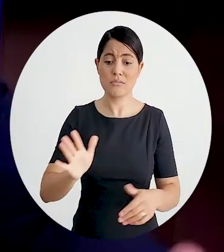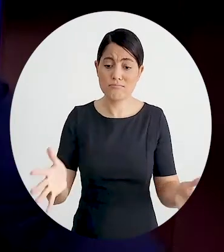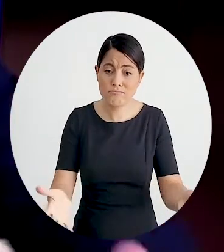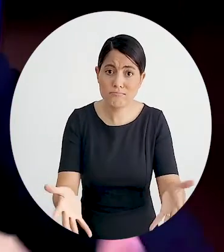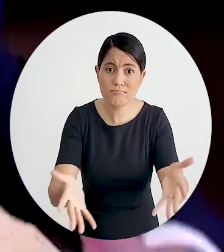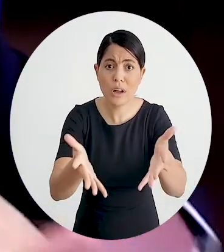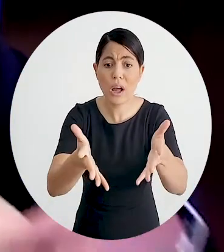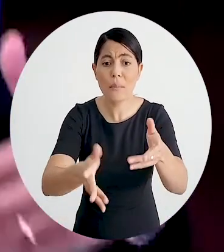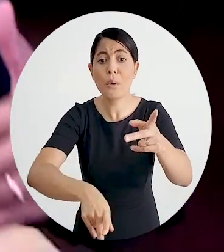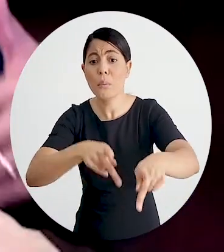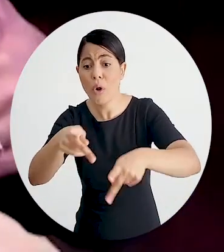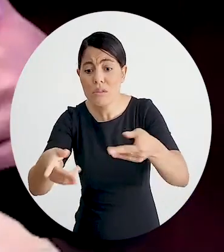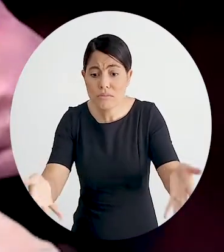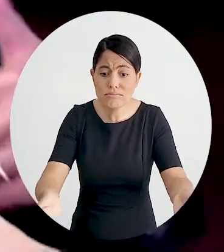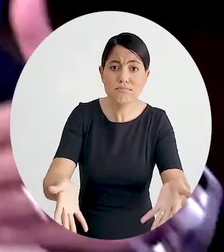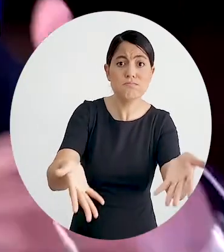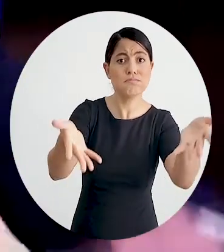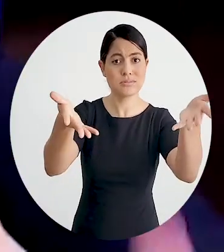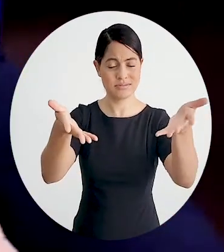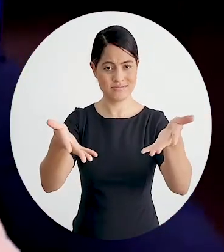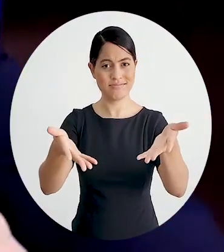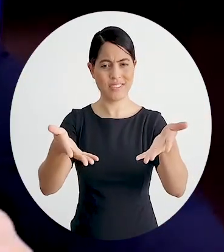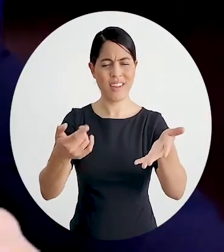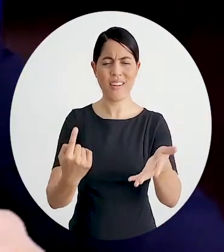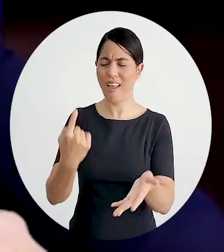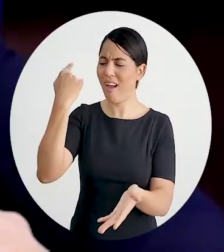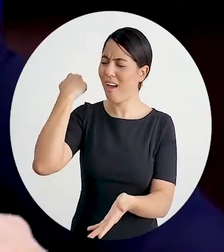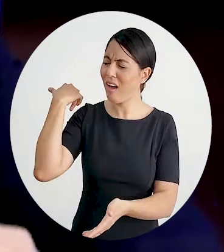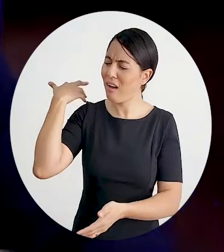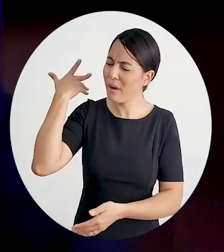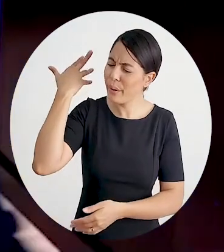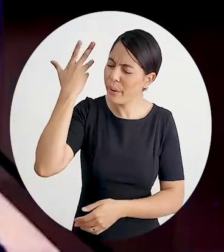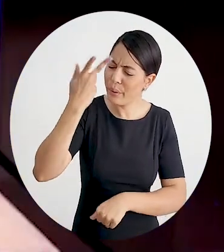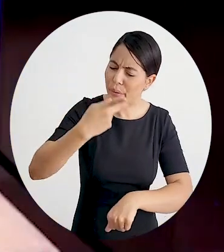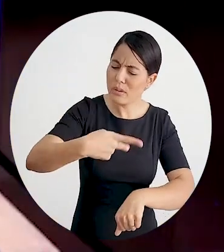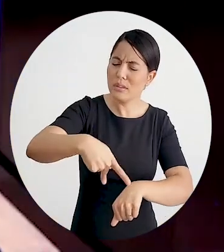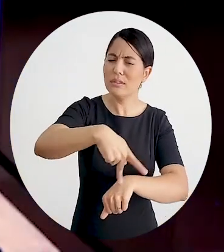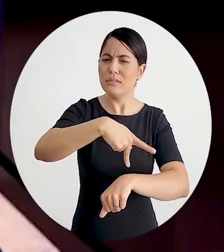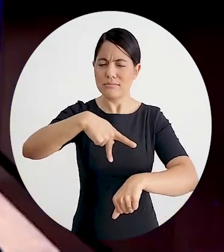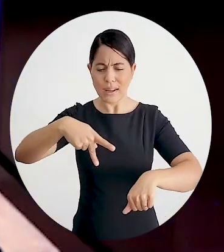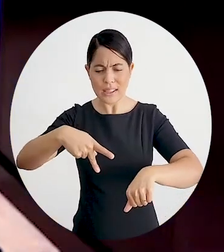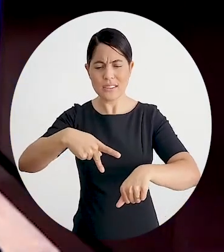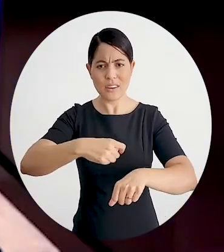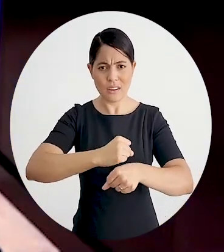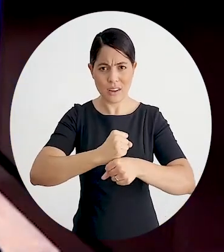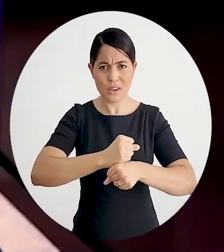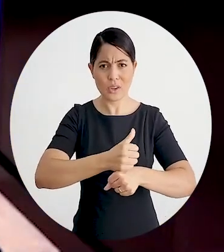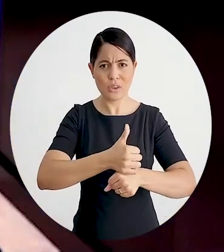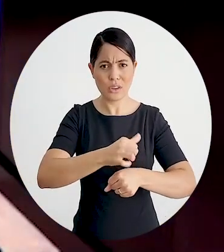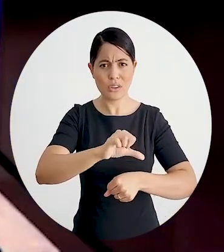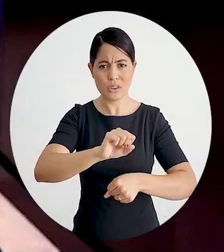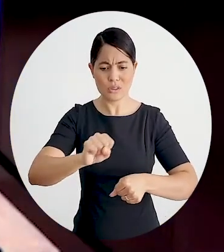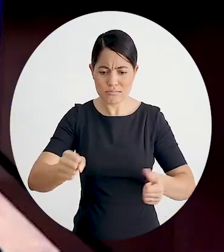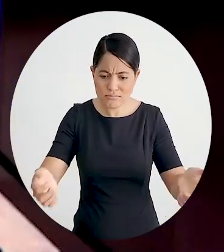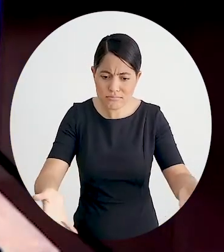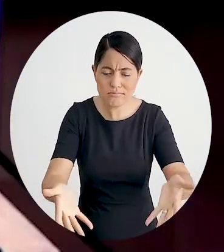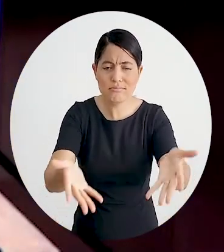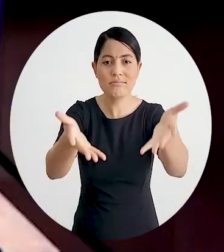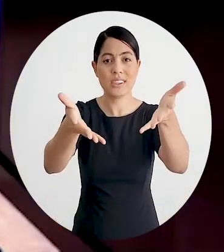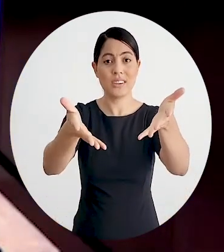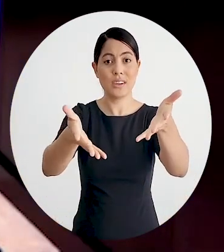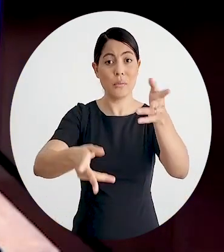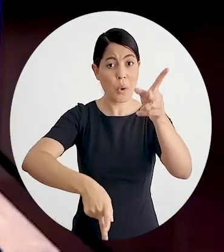empurrasse a nossa sociedade, que empurrasse o trem da história de nosso país no sentido de uma pátria que